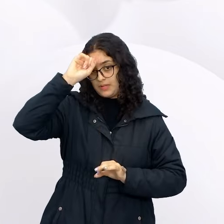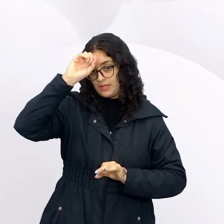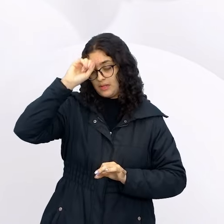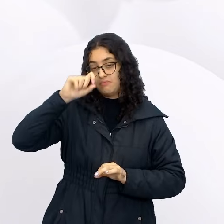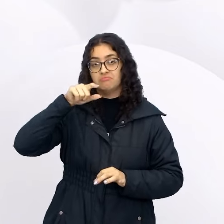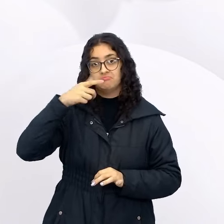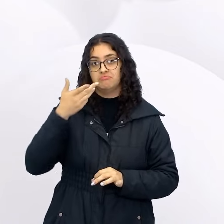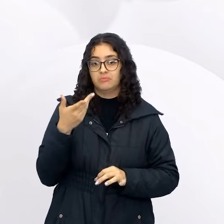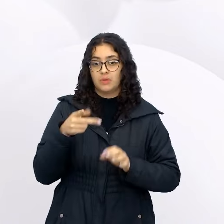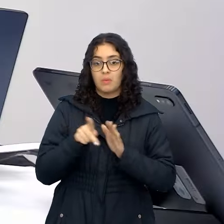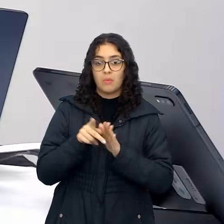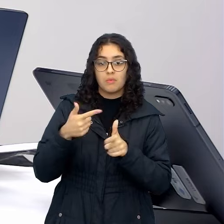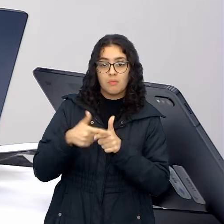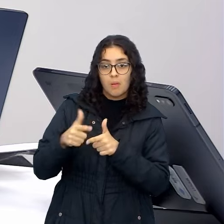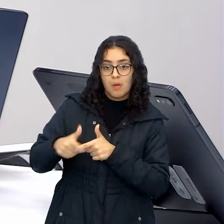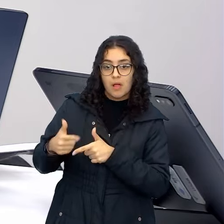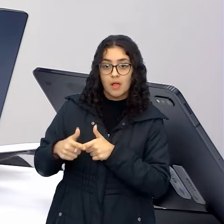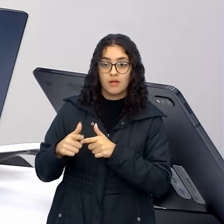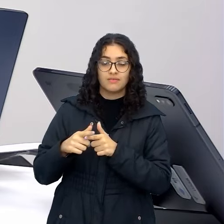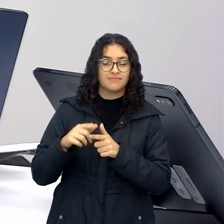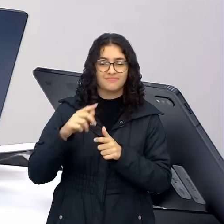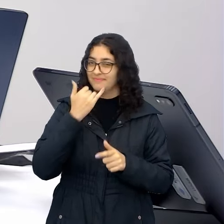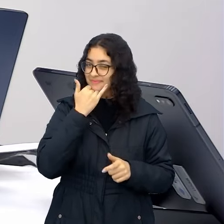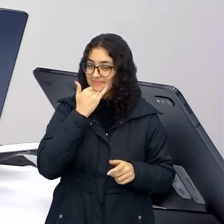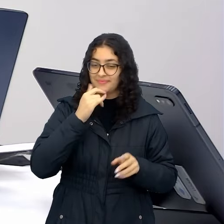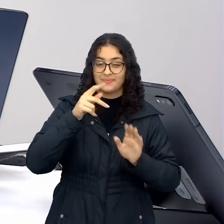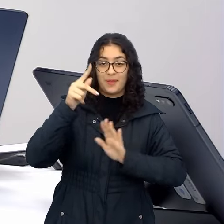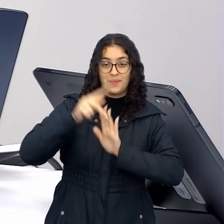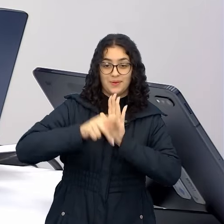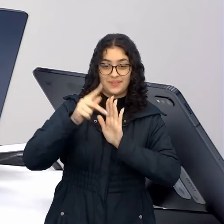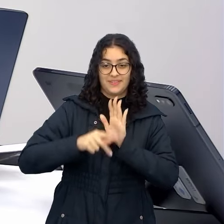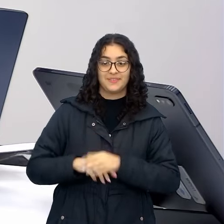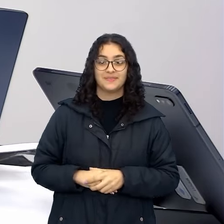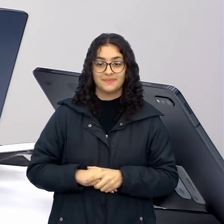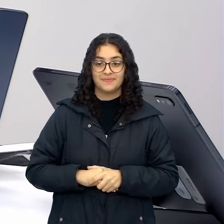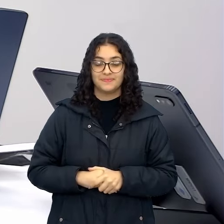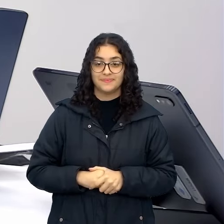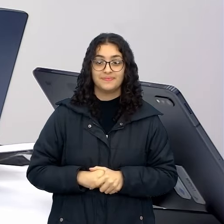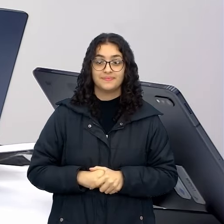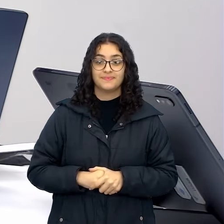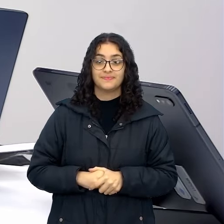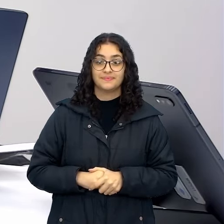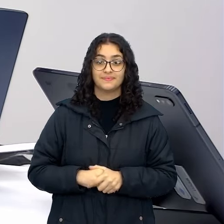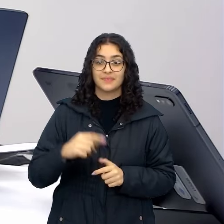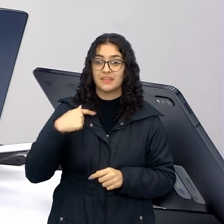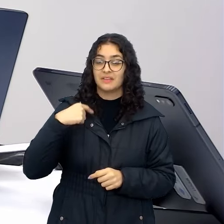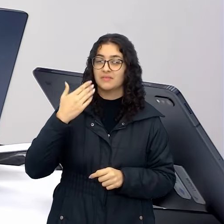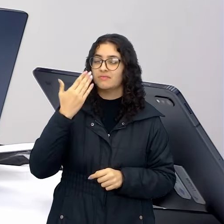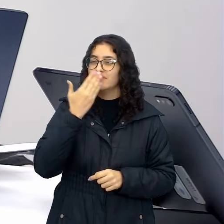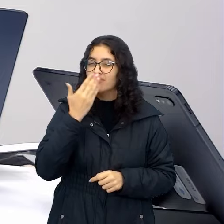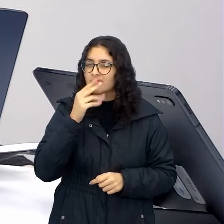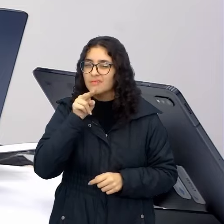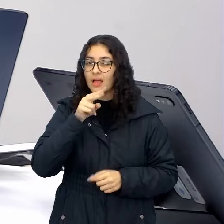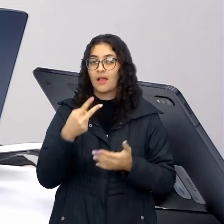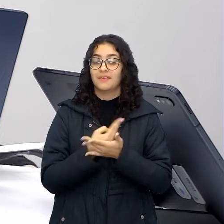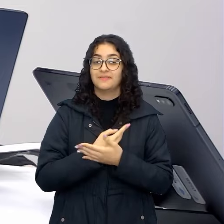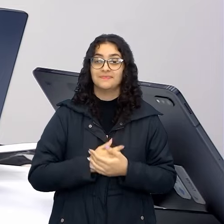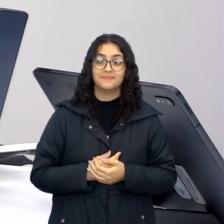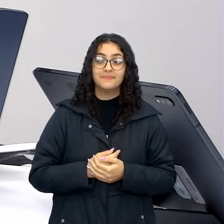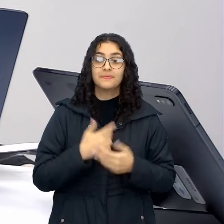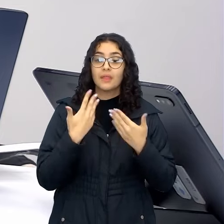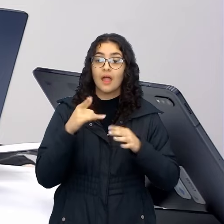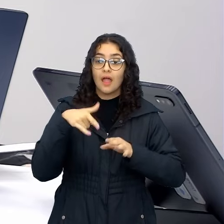em problemas aí, em projetos, né? Em projetos. Isso. Não estava conseguindo enxergar aqui. Em projetos